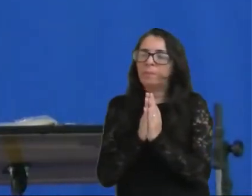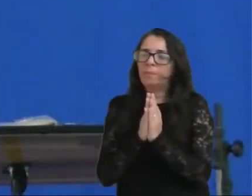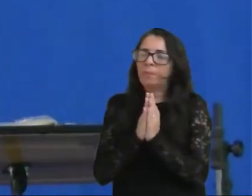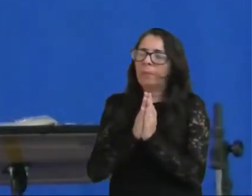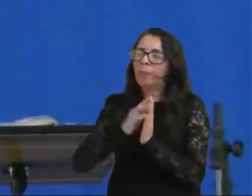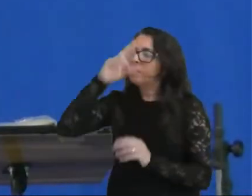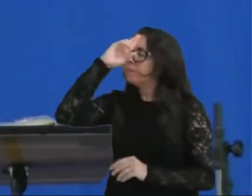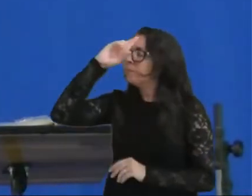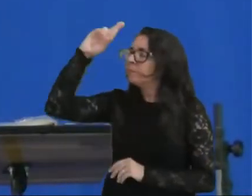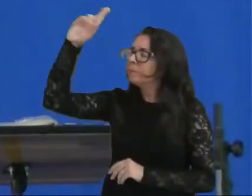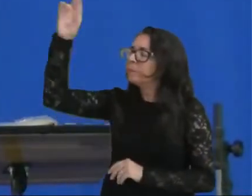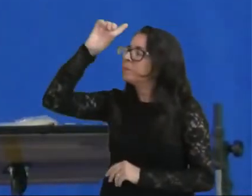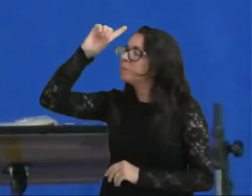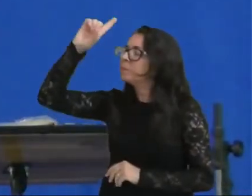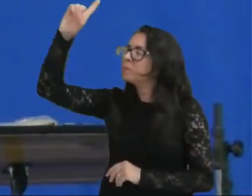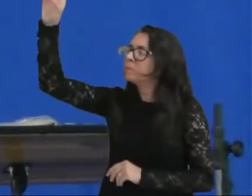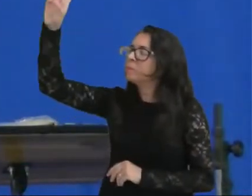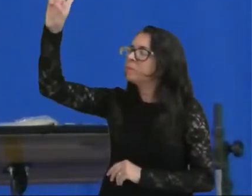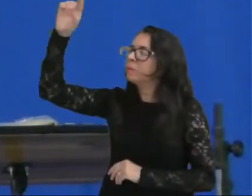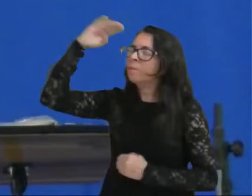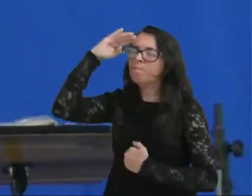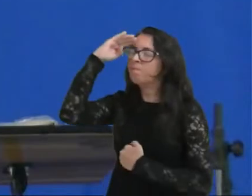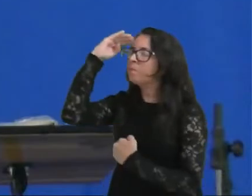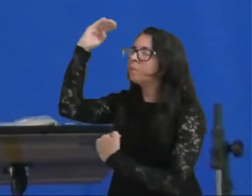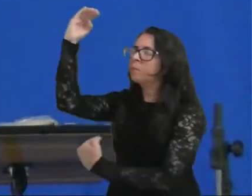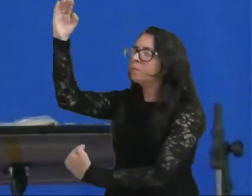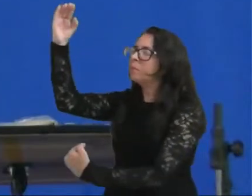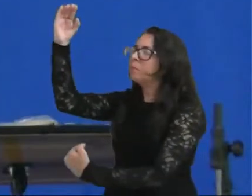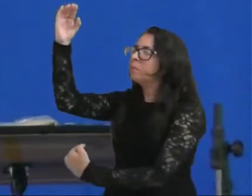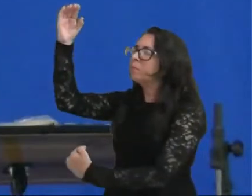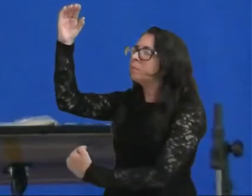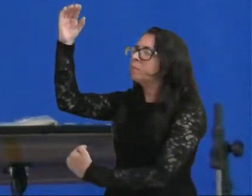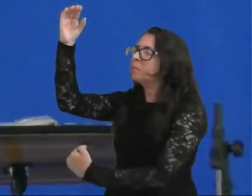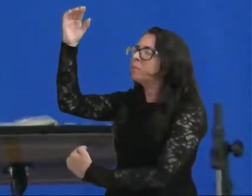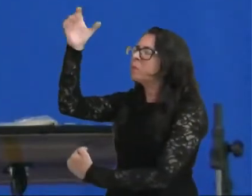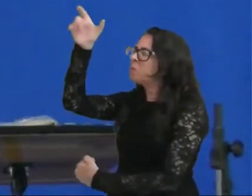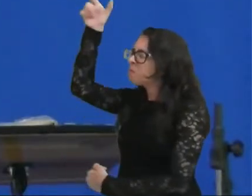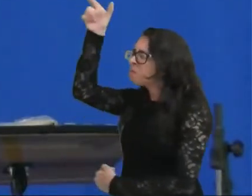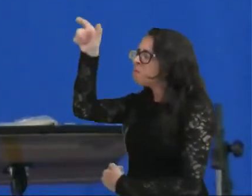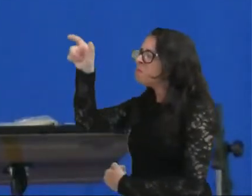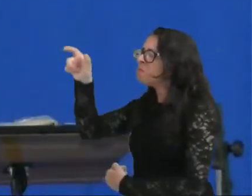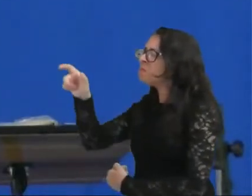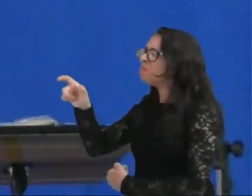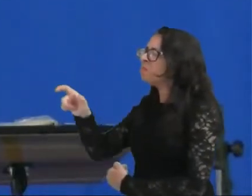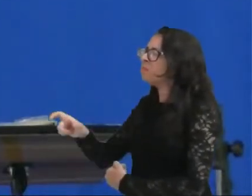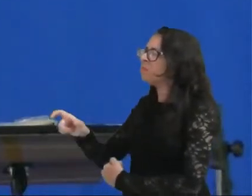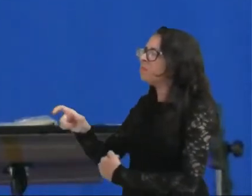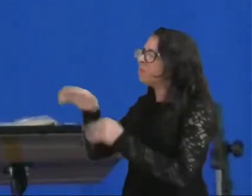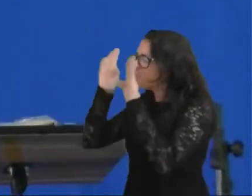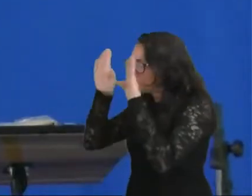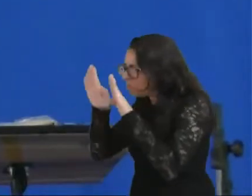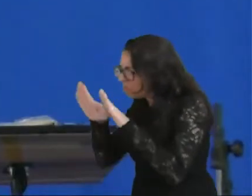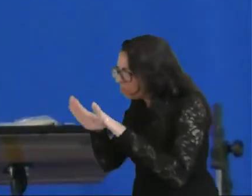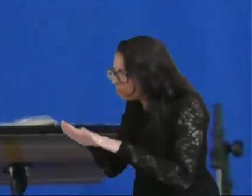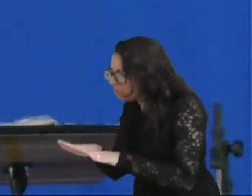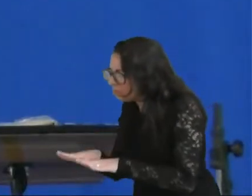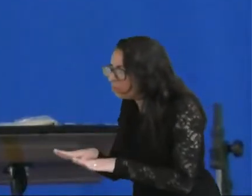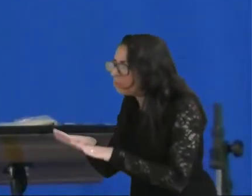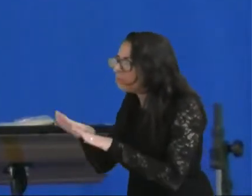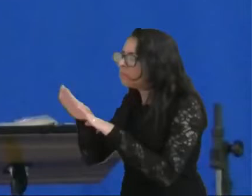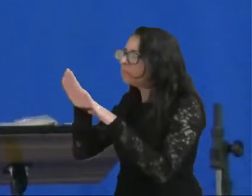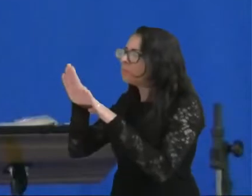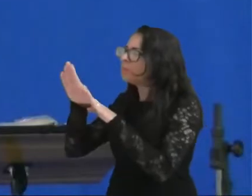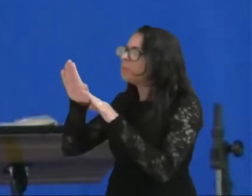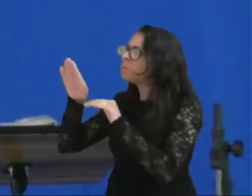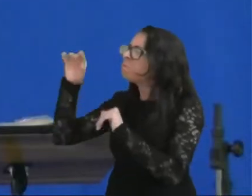agradecer, ó Senhor, porque o Senhor é um Deus bondoso, um Deus misericordioso, ó Pai. O Senhor é um Deus que tem nos